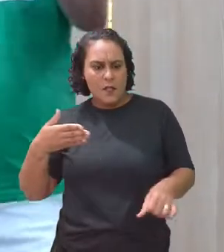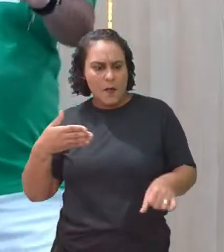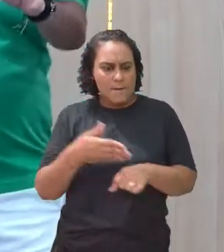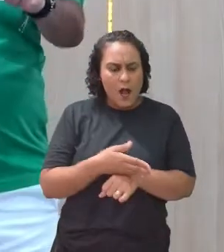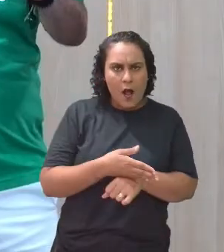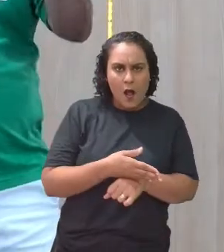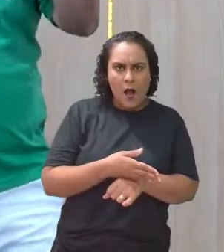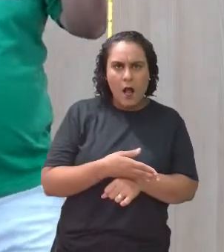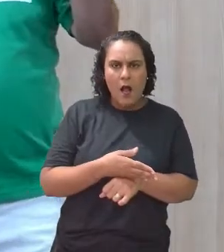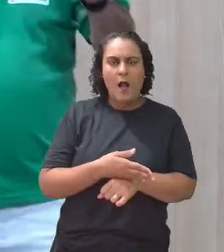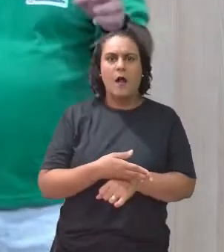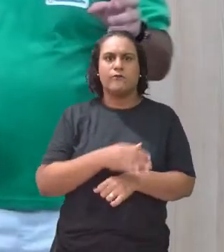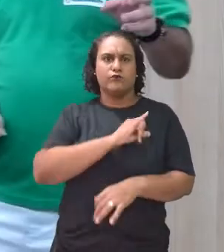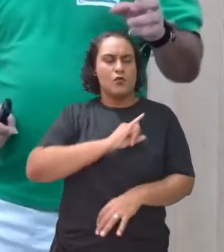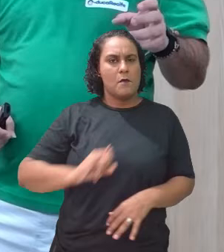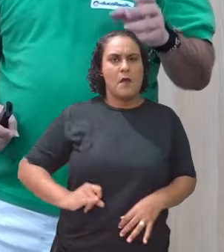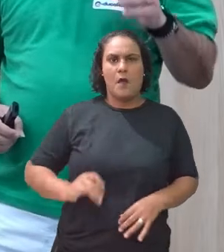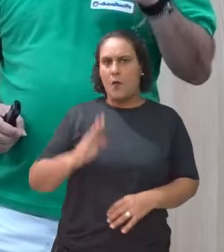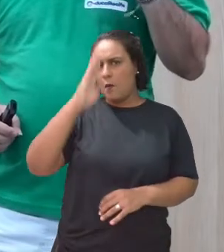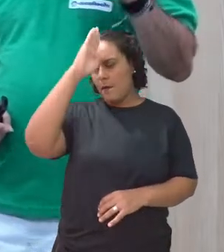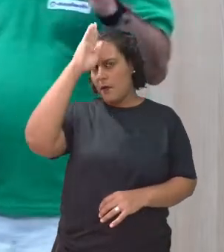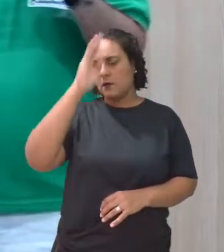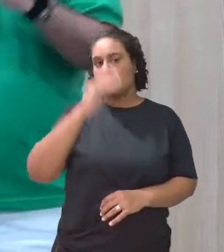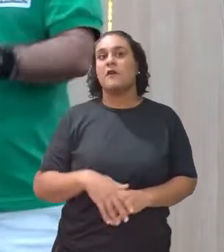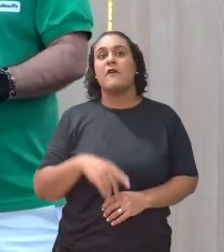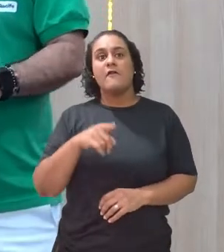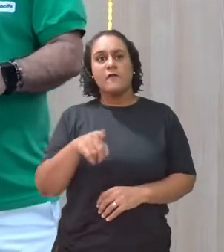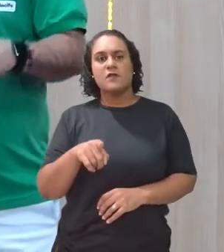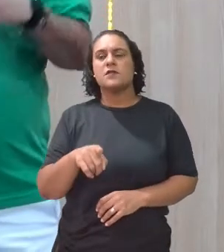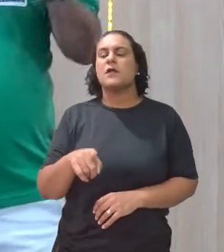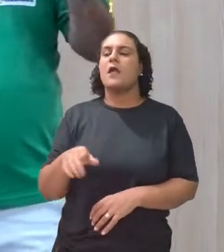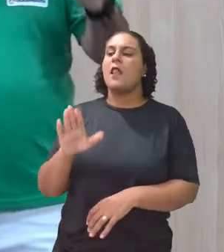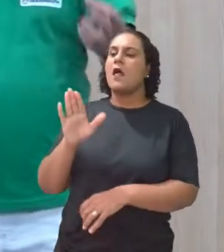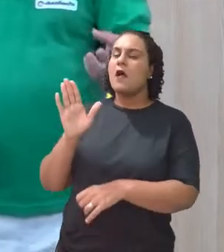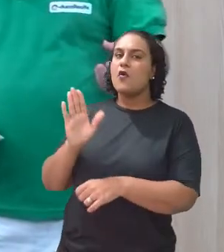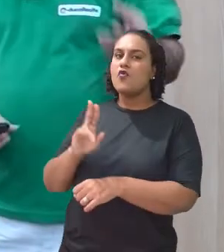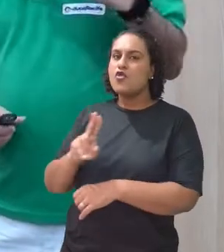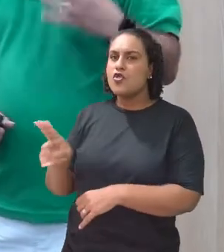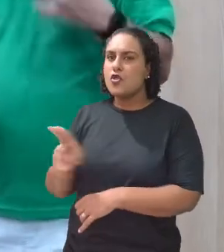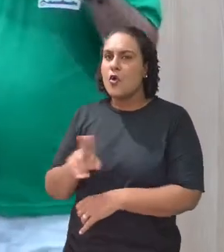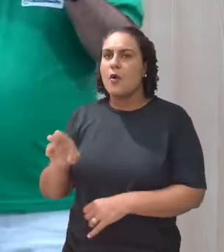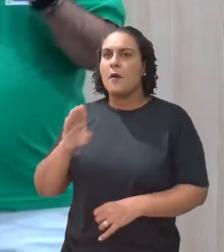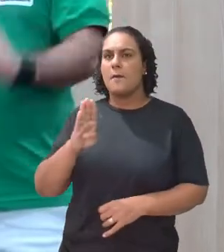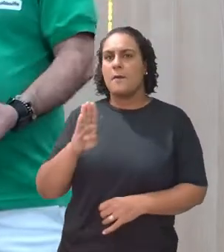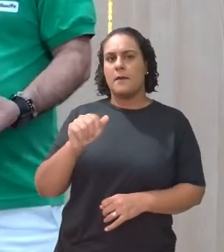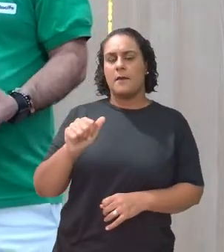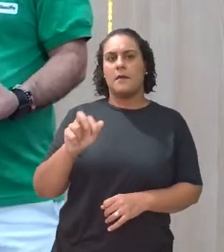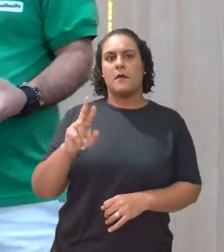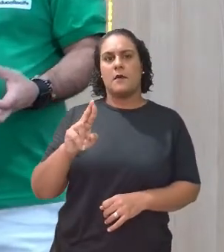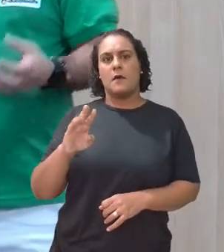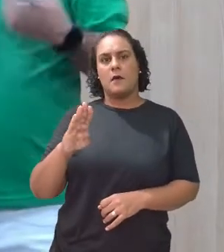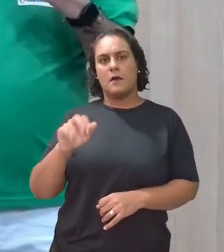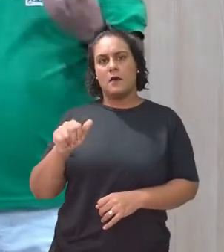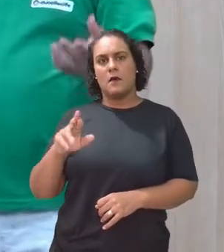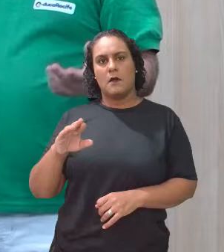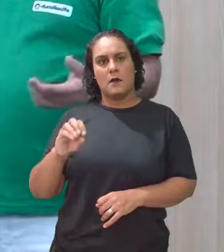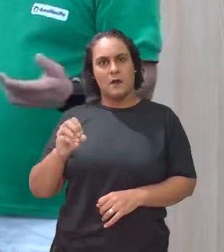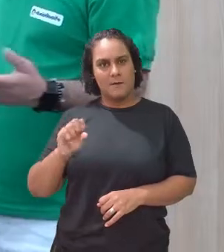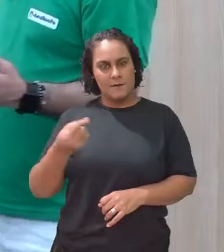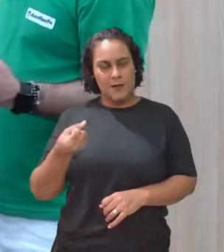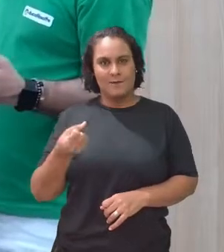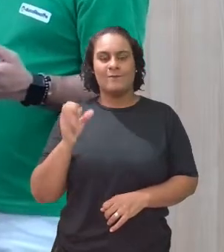das fronteiras do Império Romano, você era chamado pelos romanos de bárbaro,